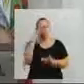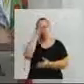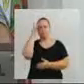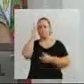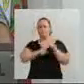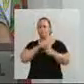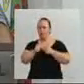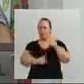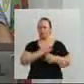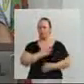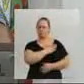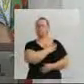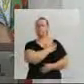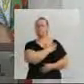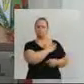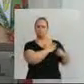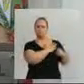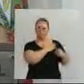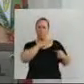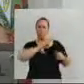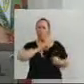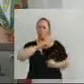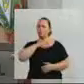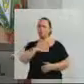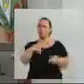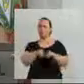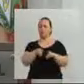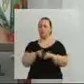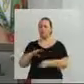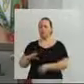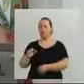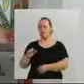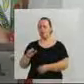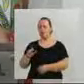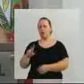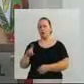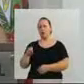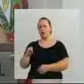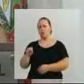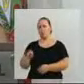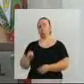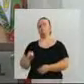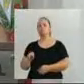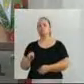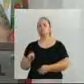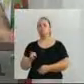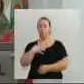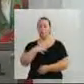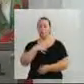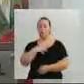do prefeito Napoleão e do presidente do CETEB, Carlos Lange. Que de forma proativa, que de forma